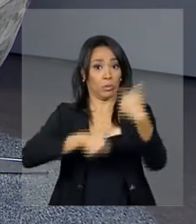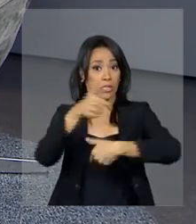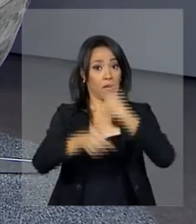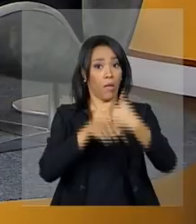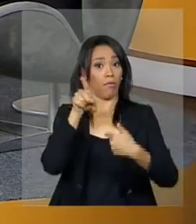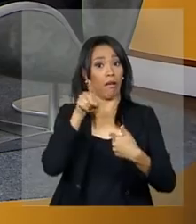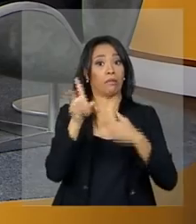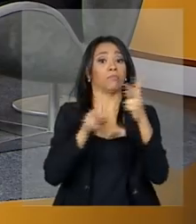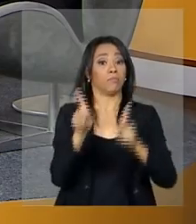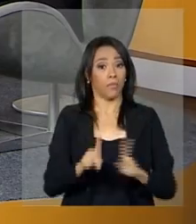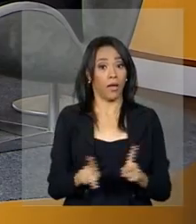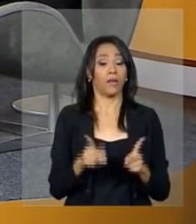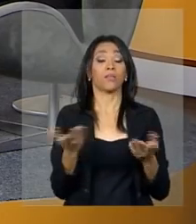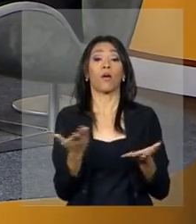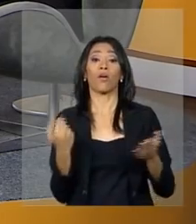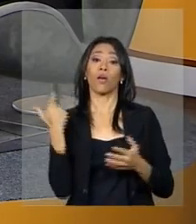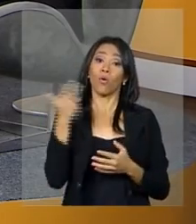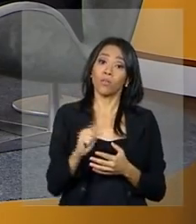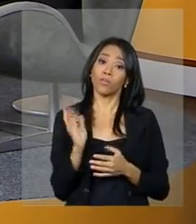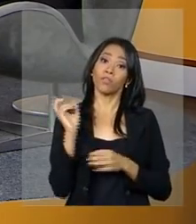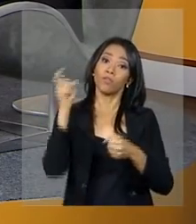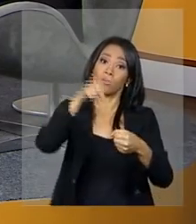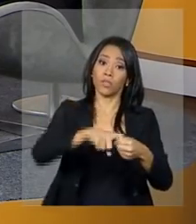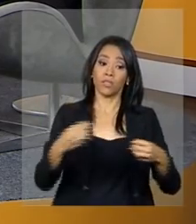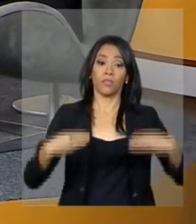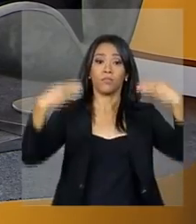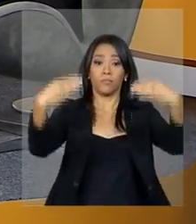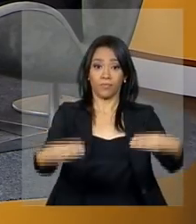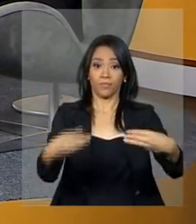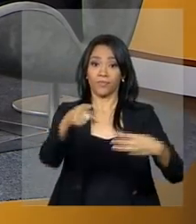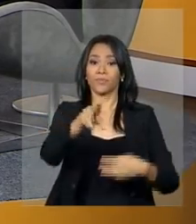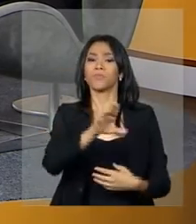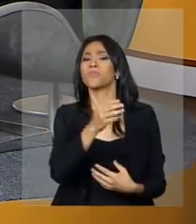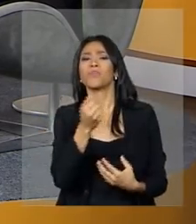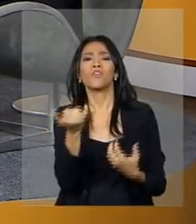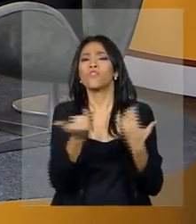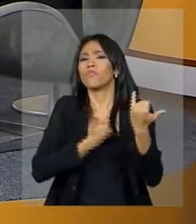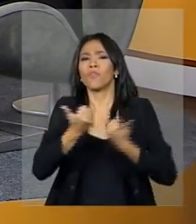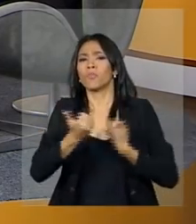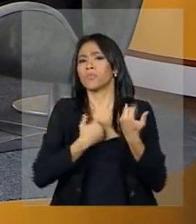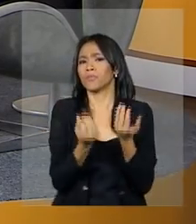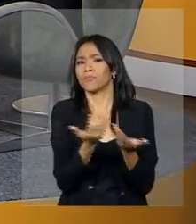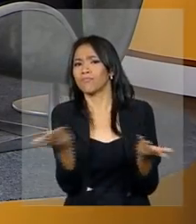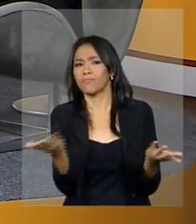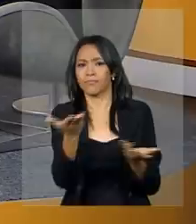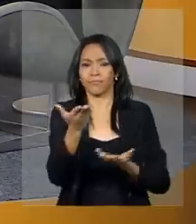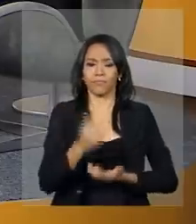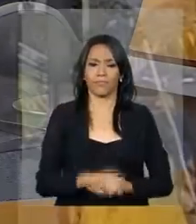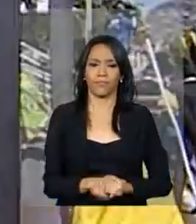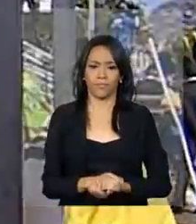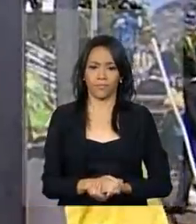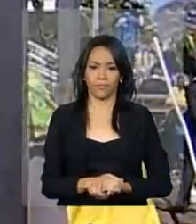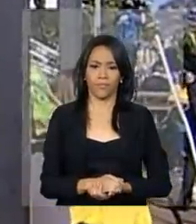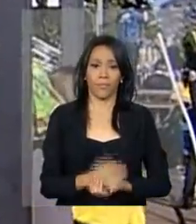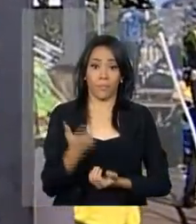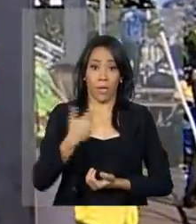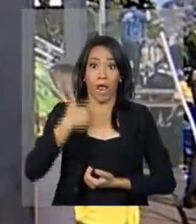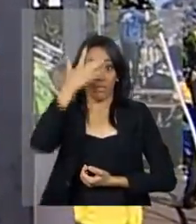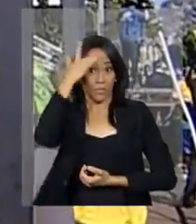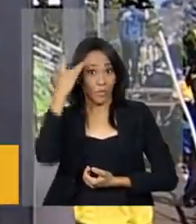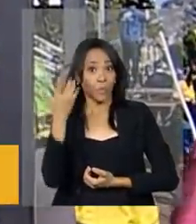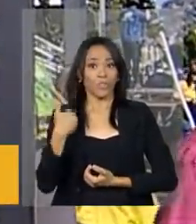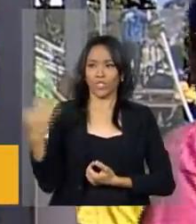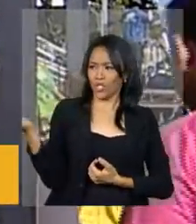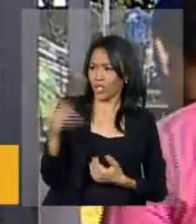agora nós vamos direto à Esplanada dos Ministérios com a Luana Karen. Luana, quais são as informações daí? Olá, José Luiz. Olha, o público